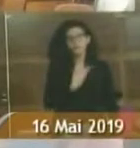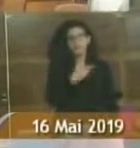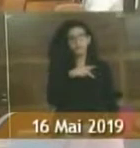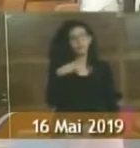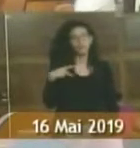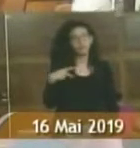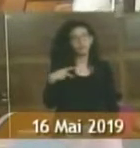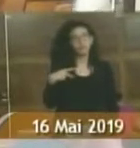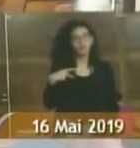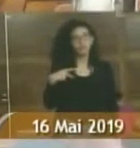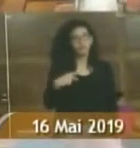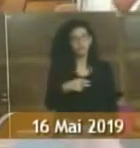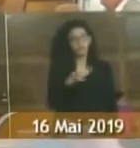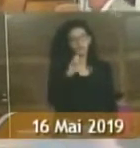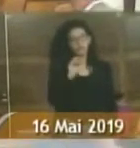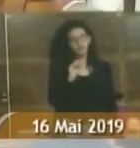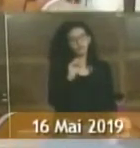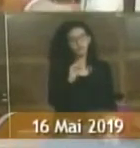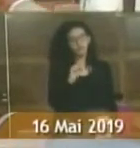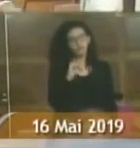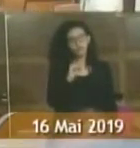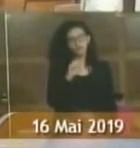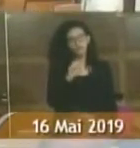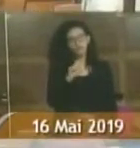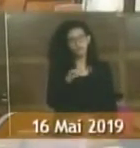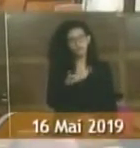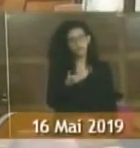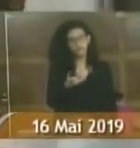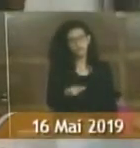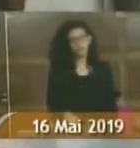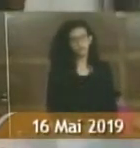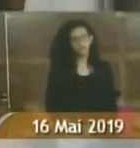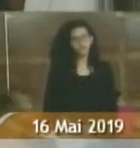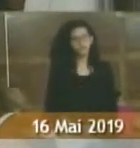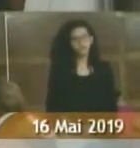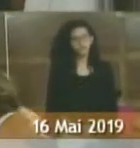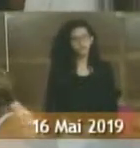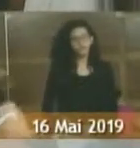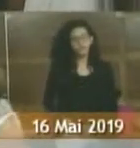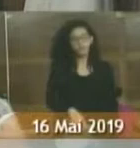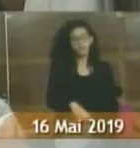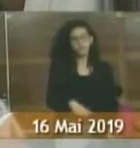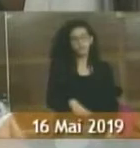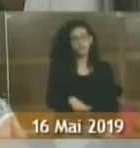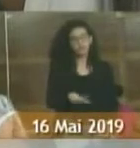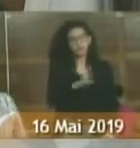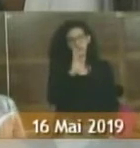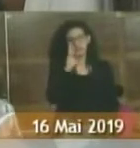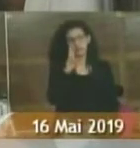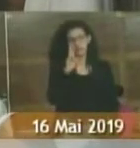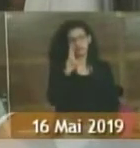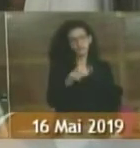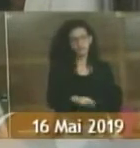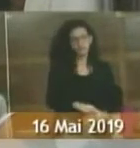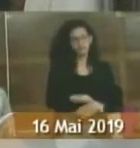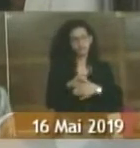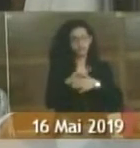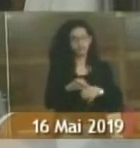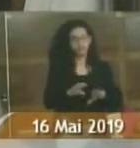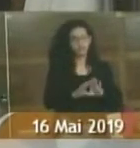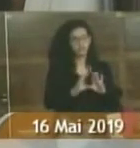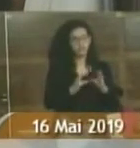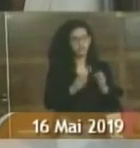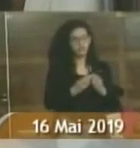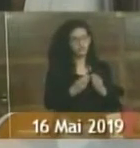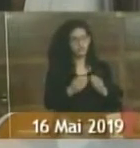pastor Oziel, né, ali do Promorá, um grande representante lá, um líder comunitário,